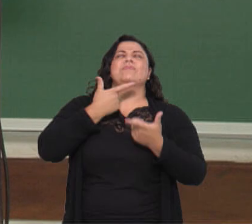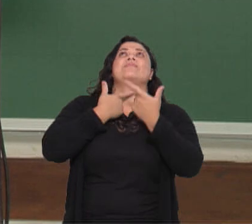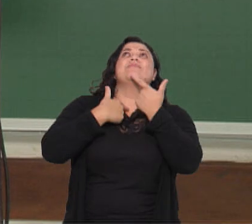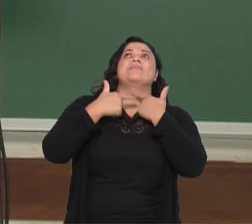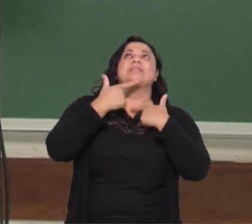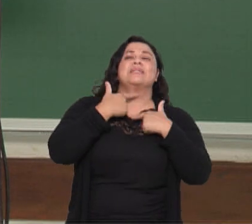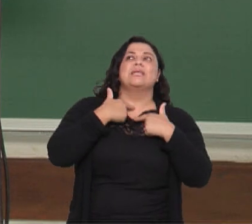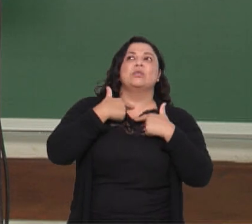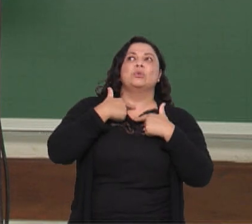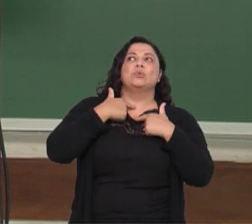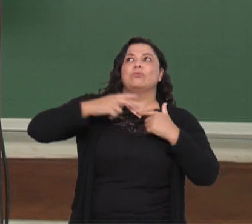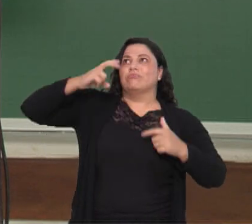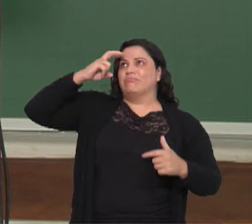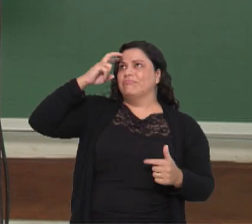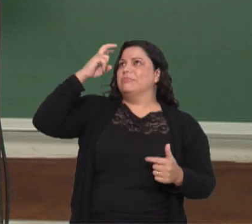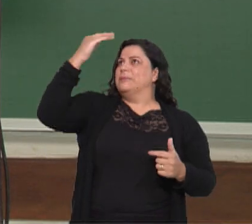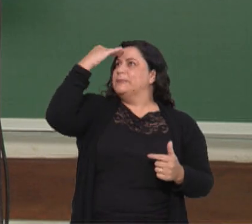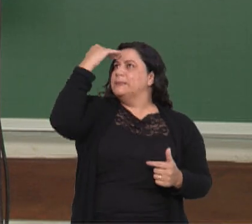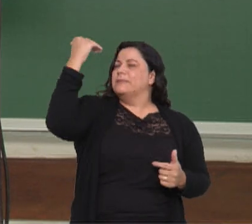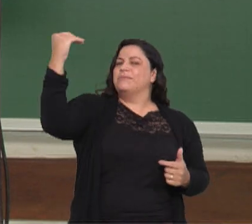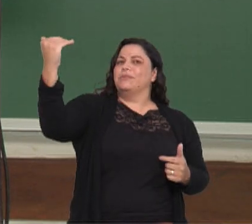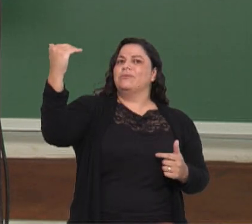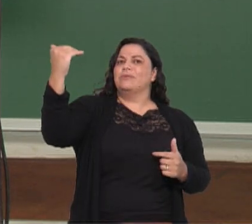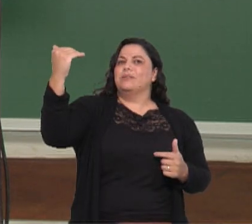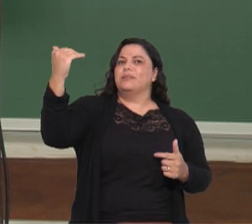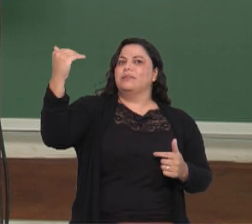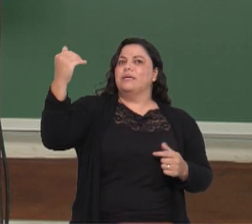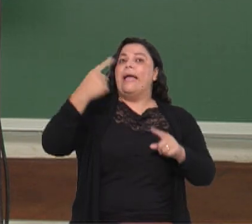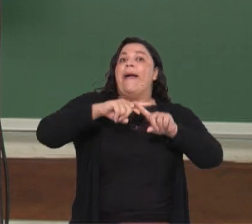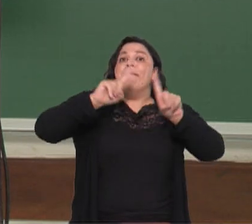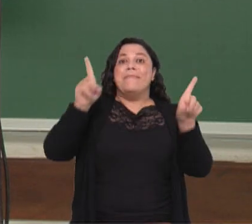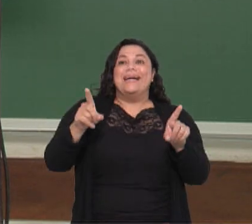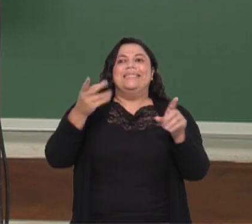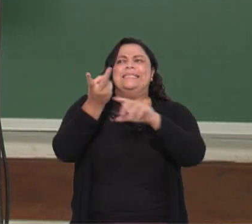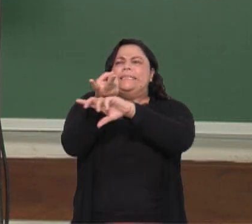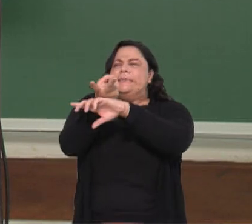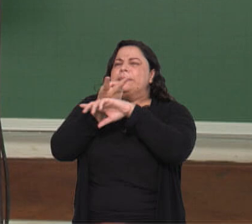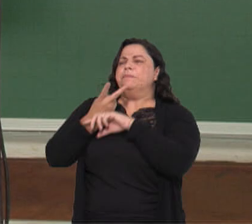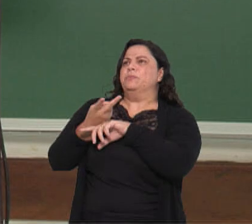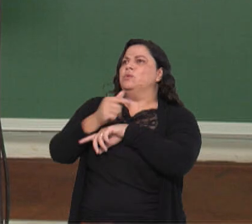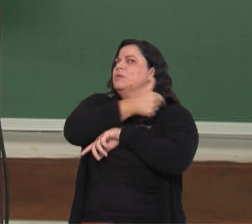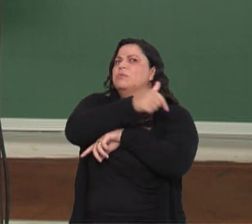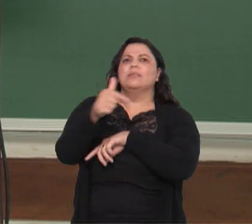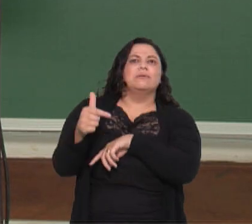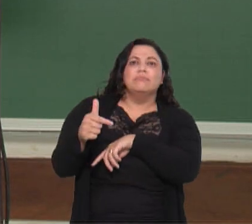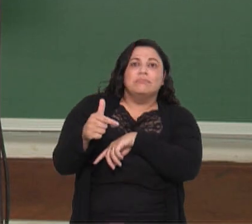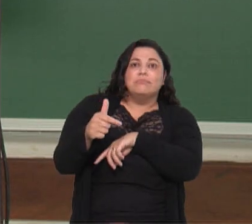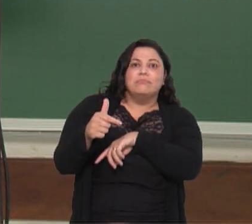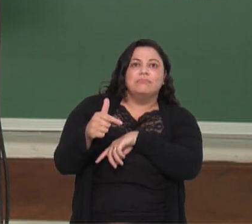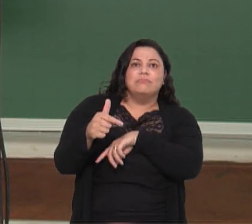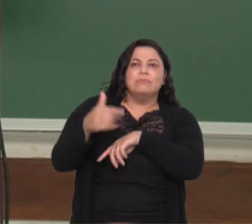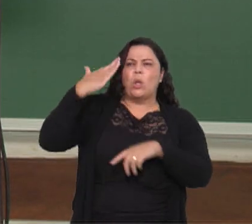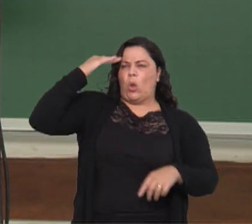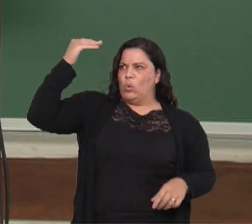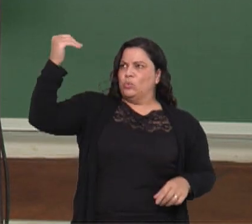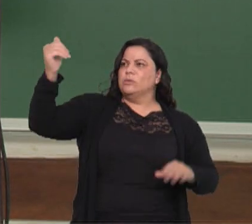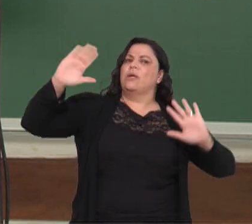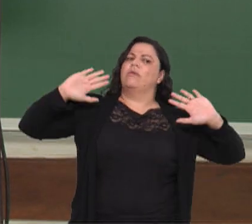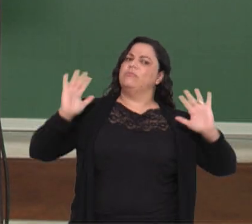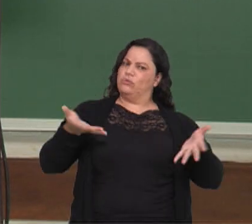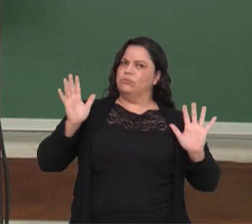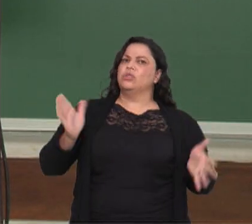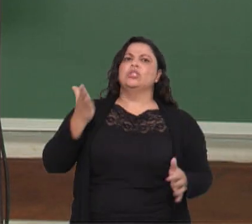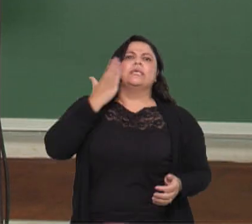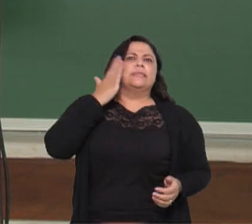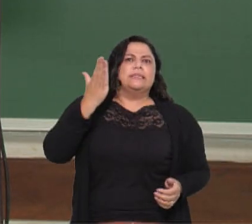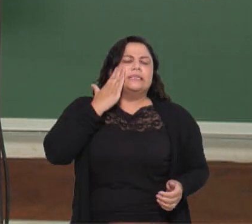deseja ela. E se ele deseja, é porque ele não tem ela. Então o filósofo não é o sábio, porque o sábio é aquele que já sabe,